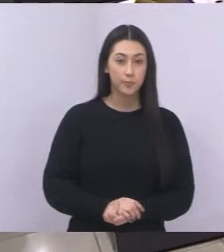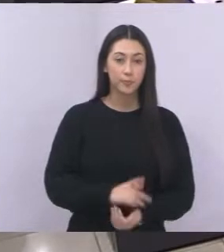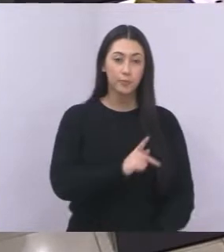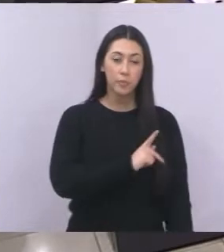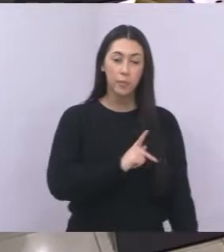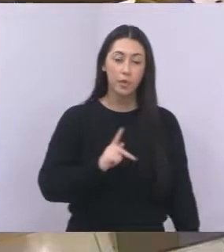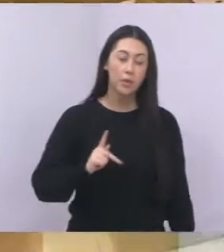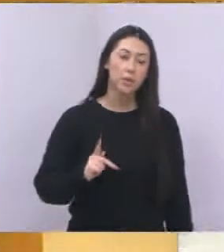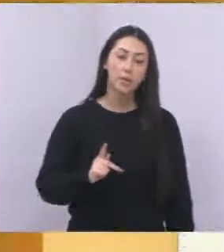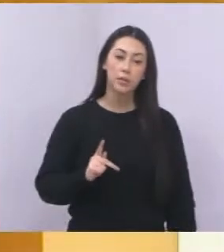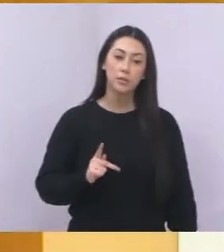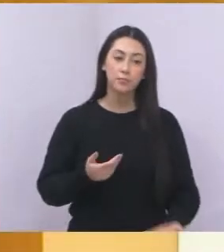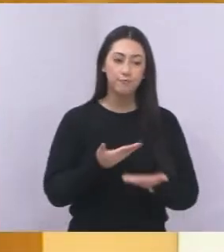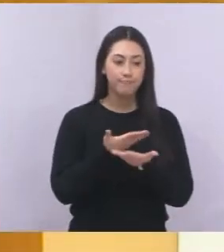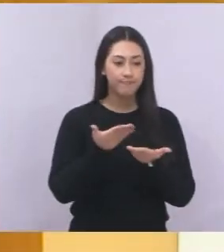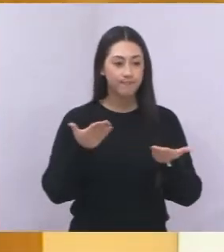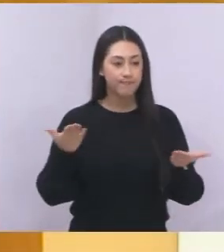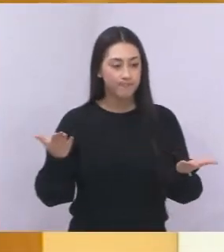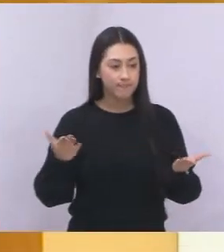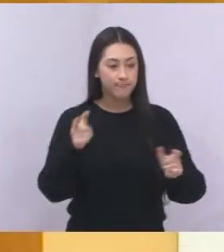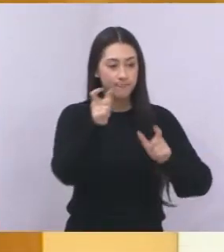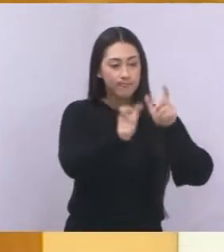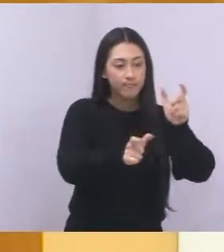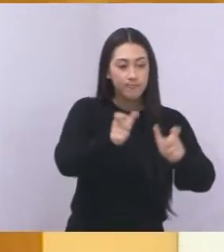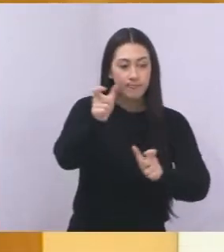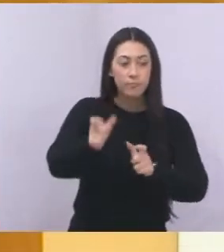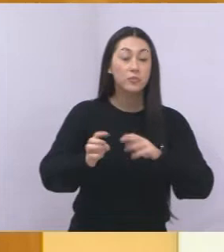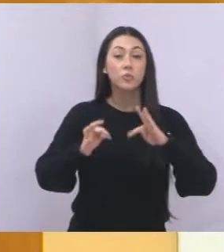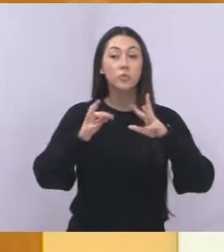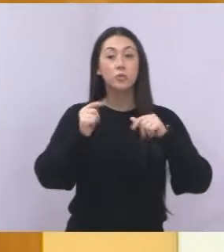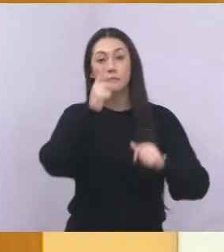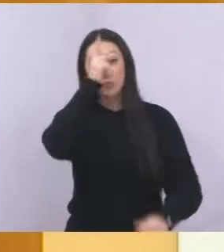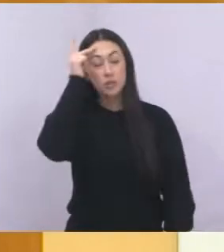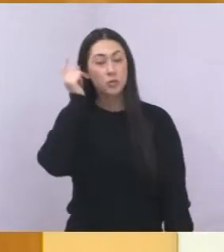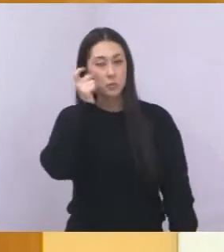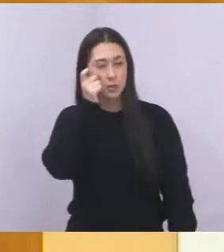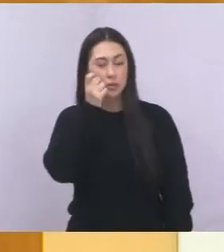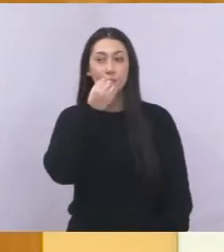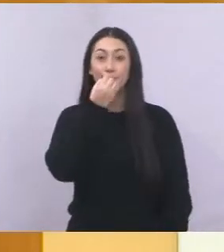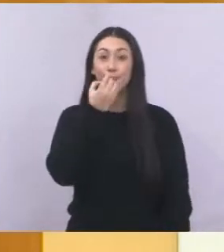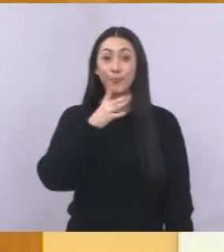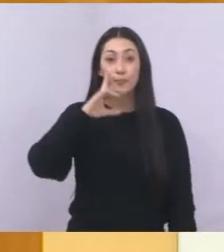Senhor presidente, novos pares, público presente e a todos que nos assistem, bom dia.